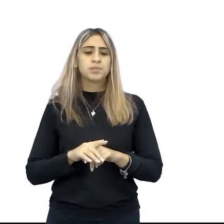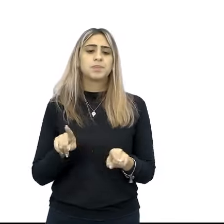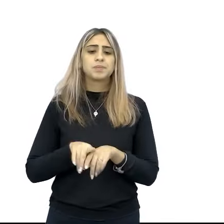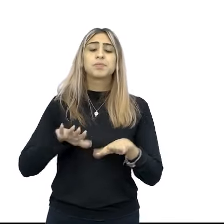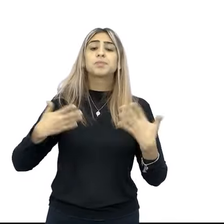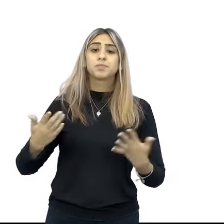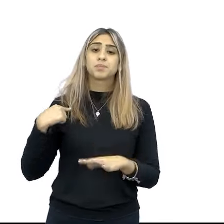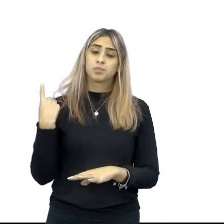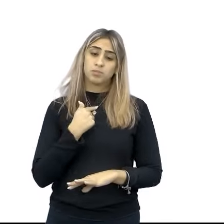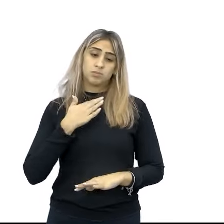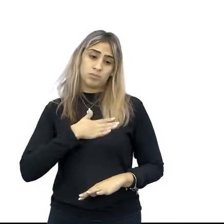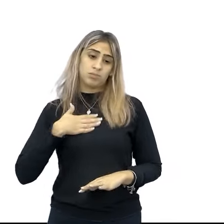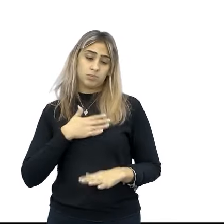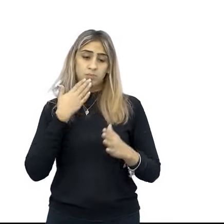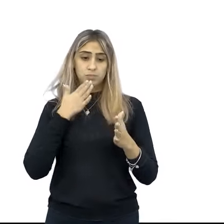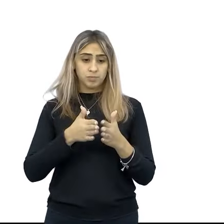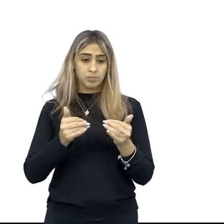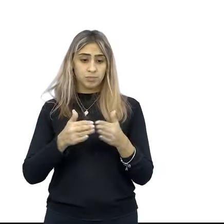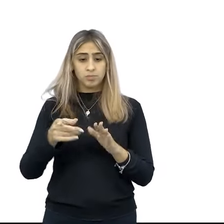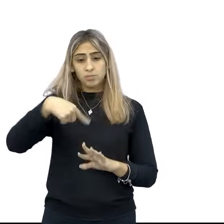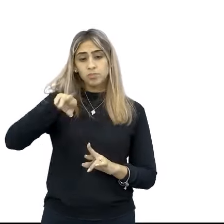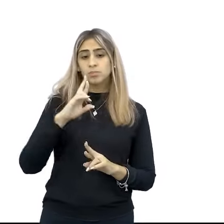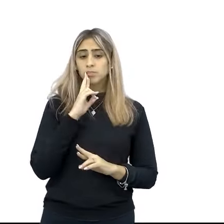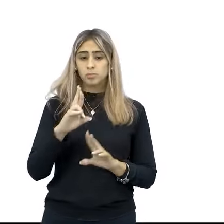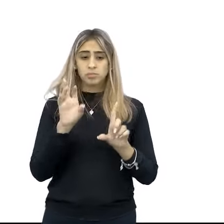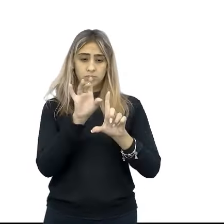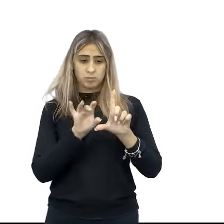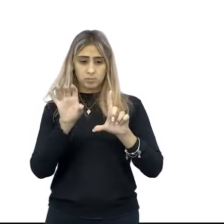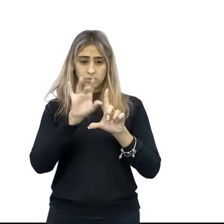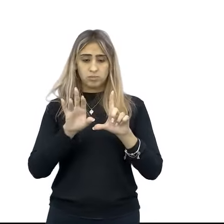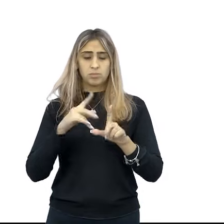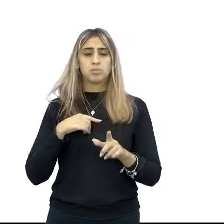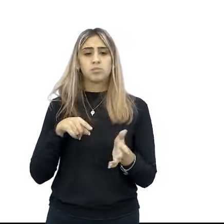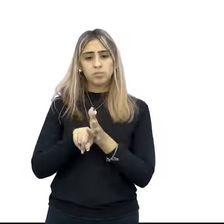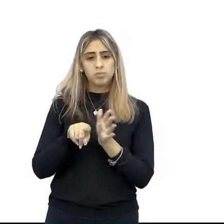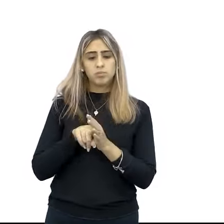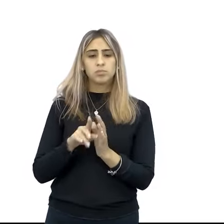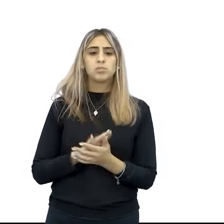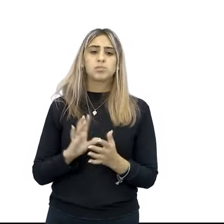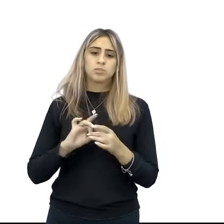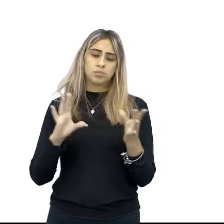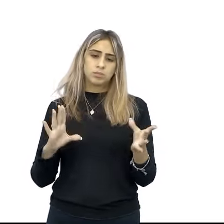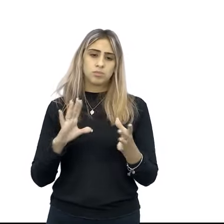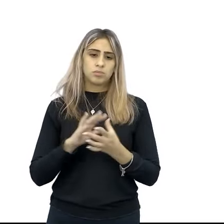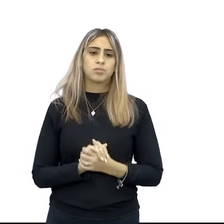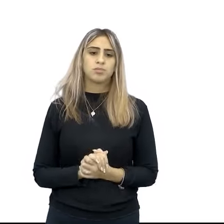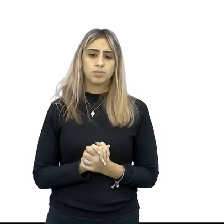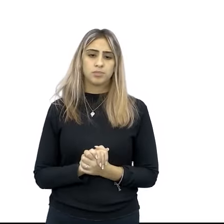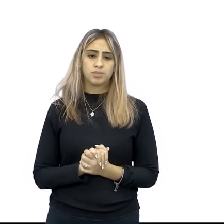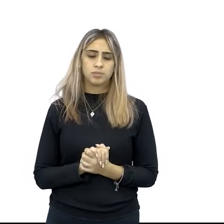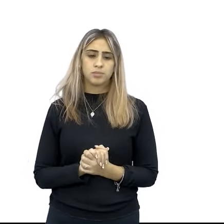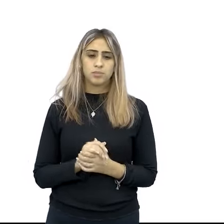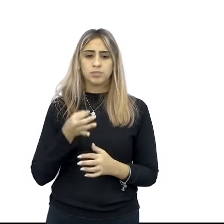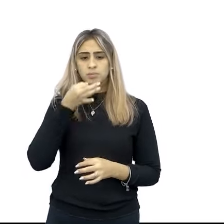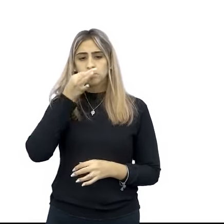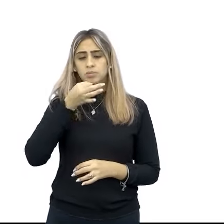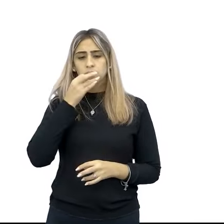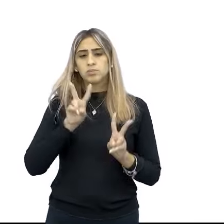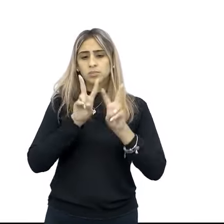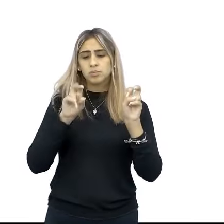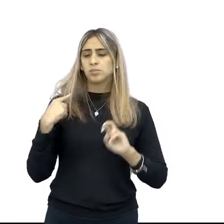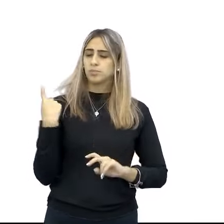Então, gostaria de pedir que vocês respondam à enquete e deem as opiniões